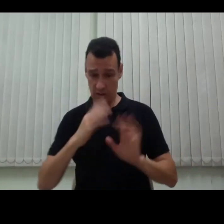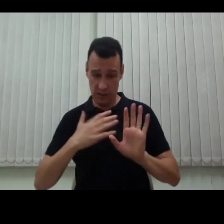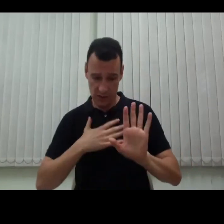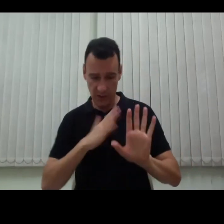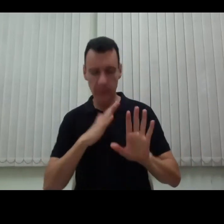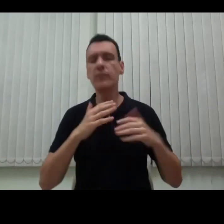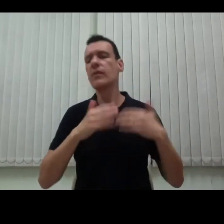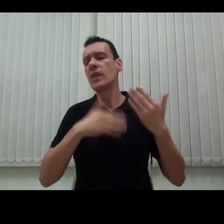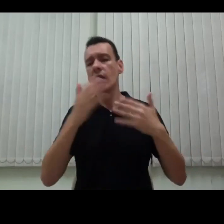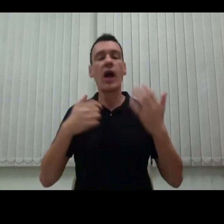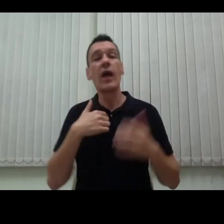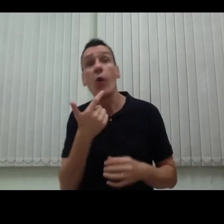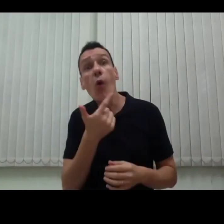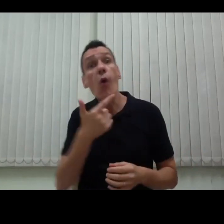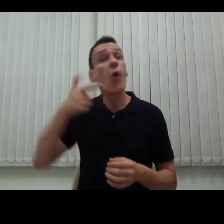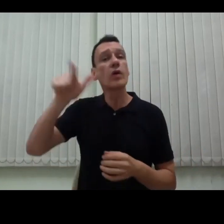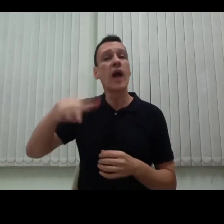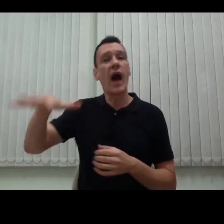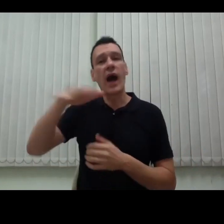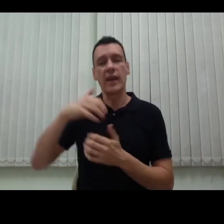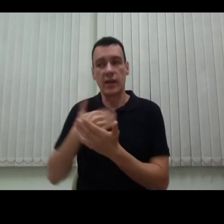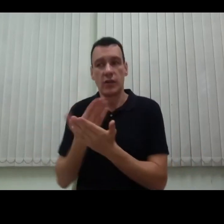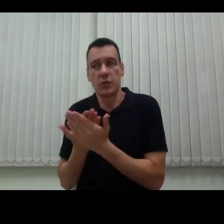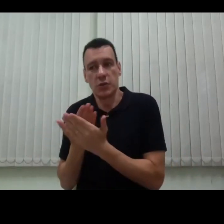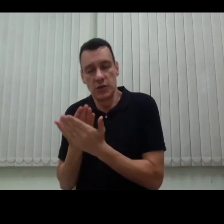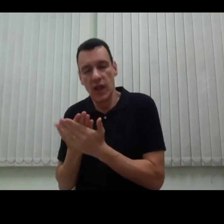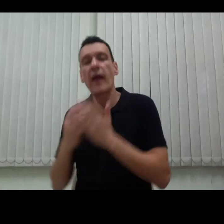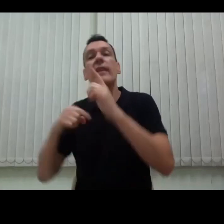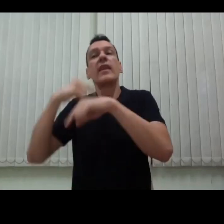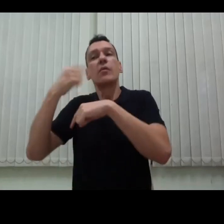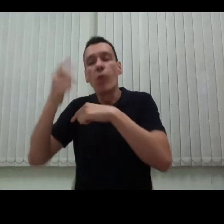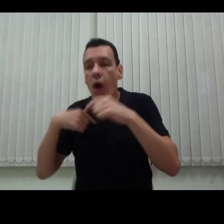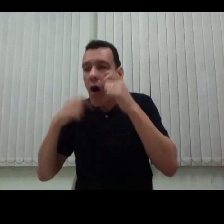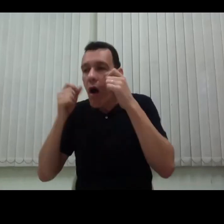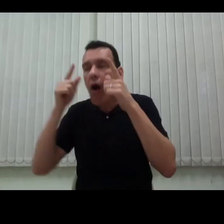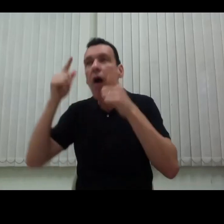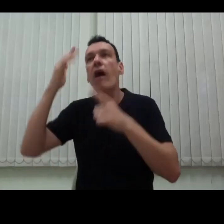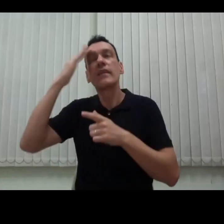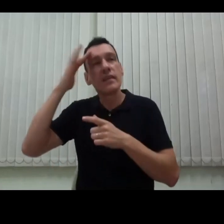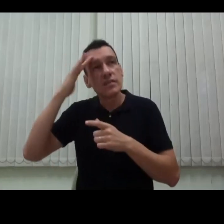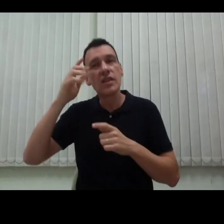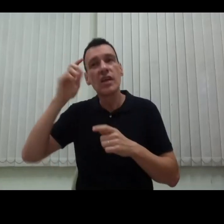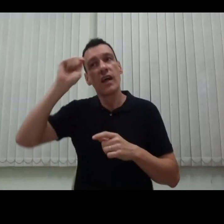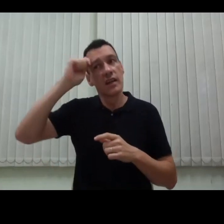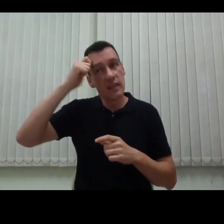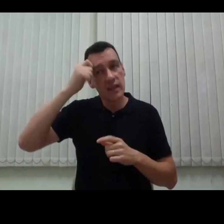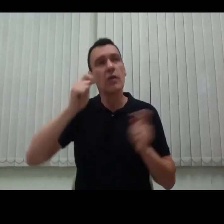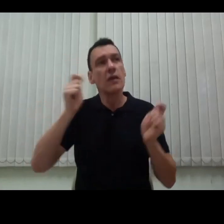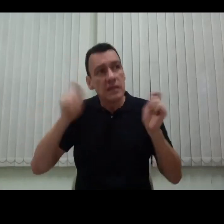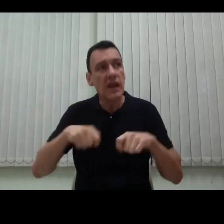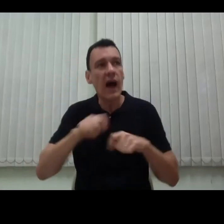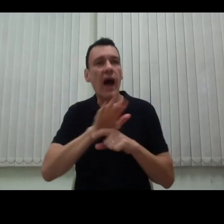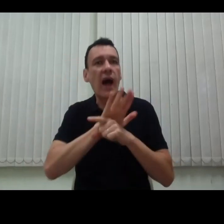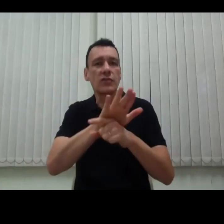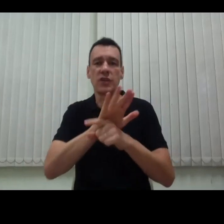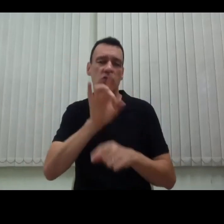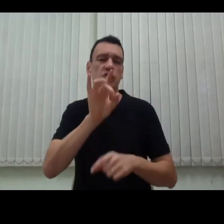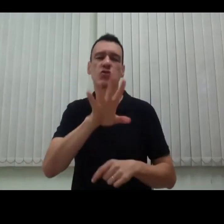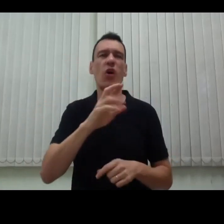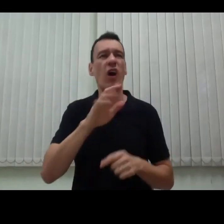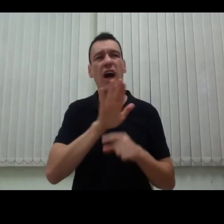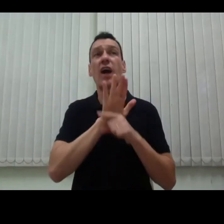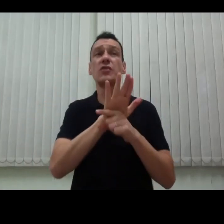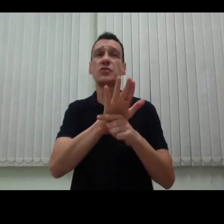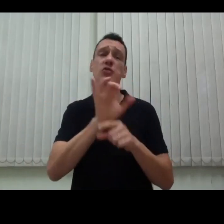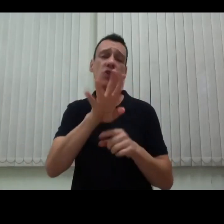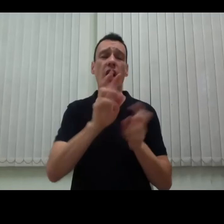formação social brasileira e entender que o lugar do negro e a contribuição do negro não está só na cultura, não está só na